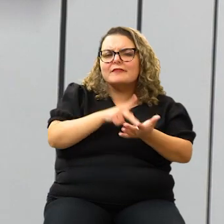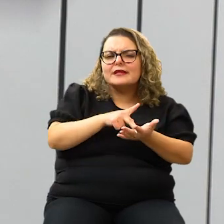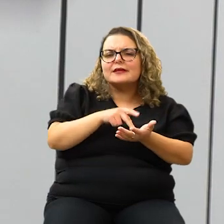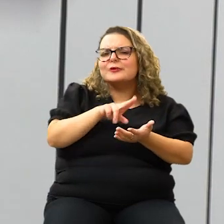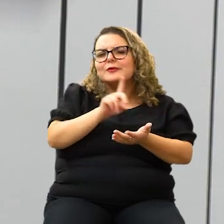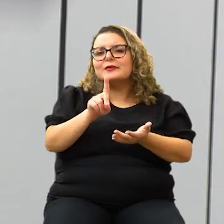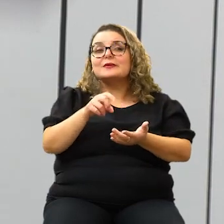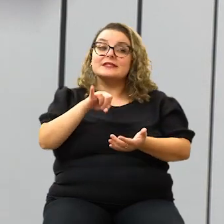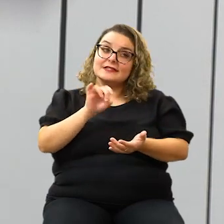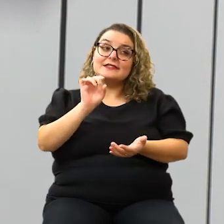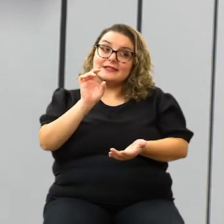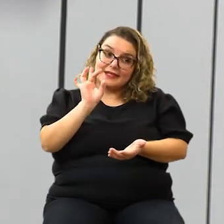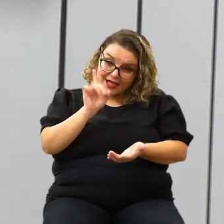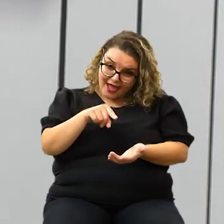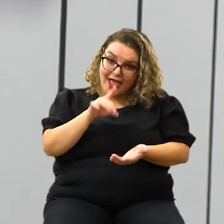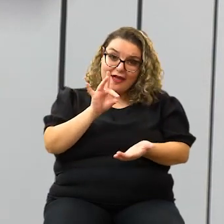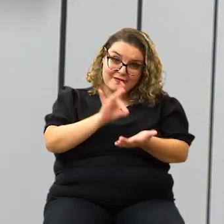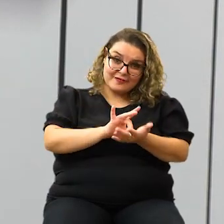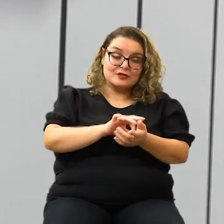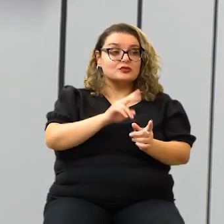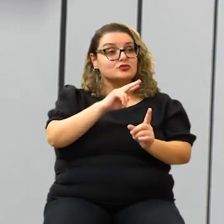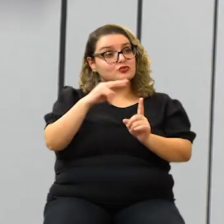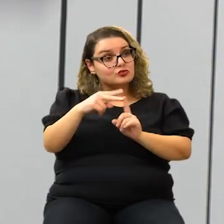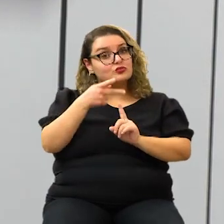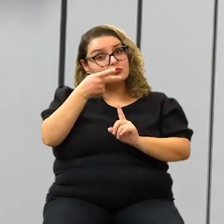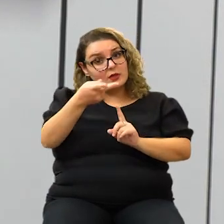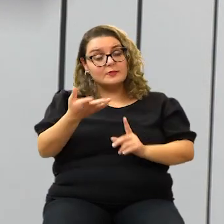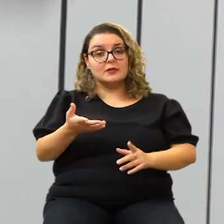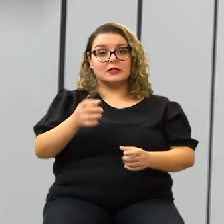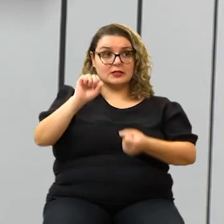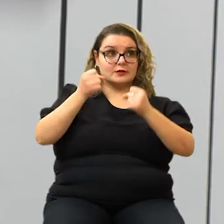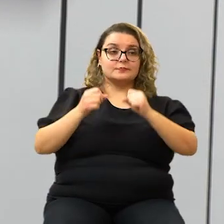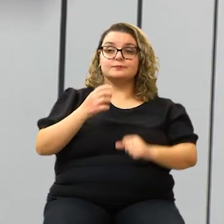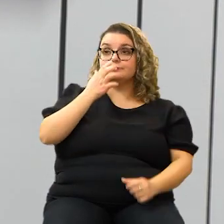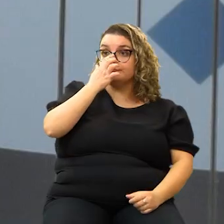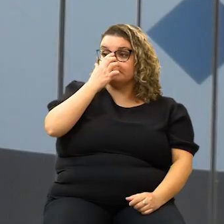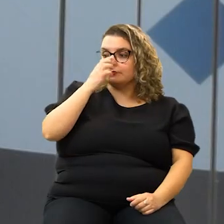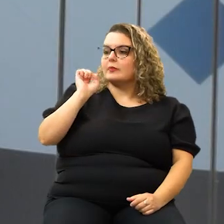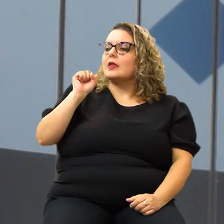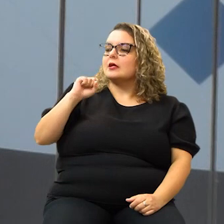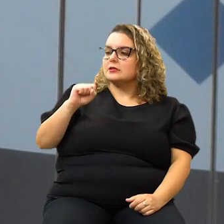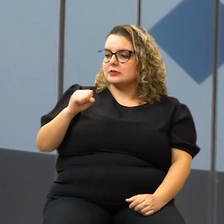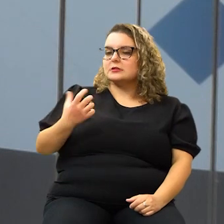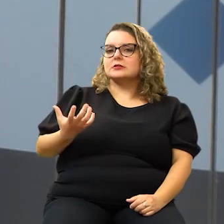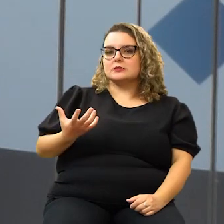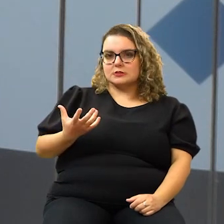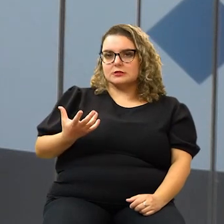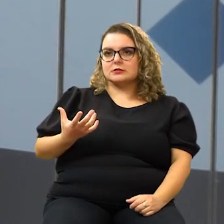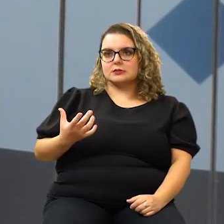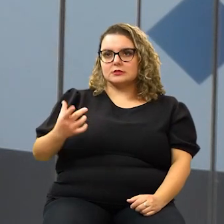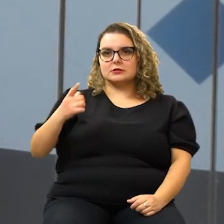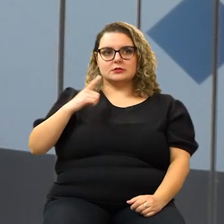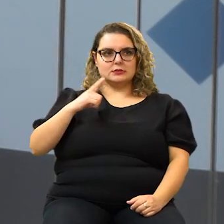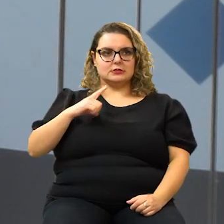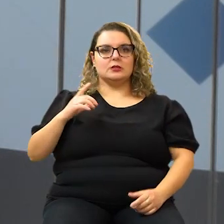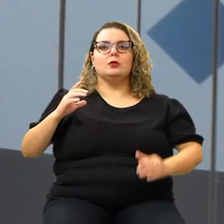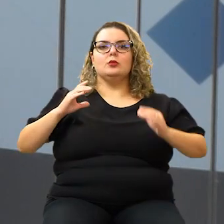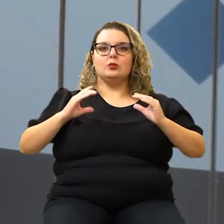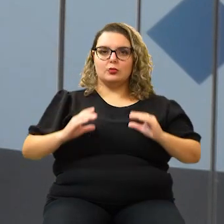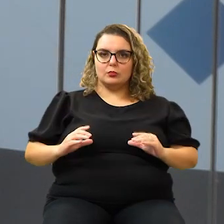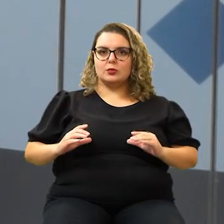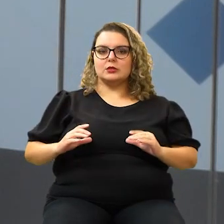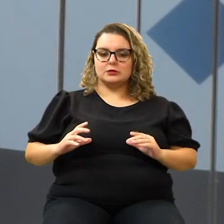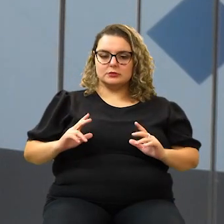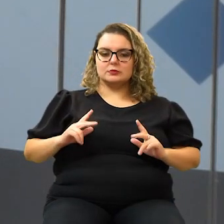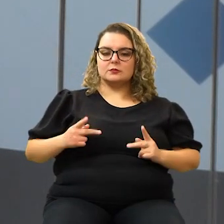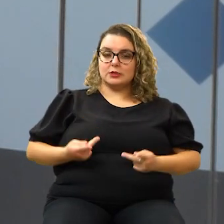se é, o seu ponto de vista sobre essa questão da indústria também. Sim, nós temos o comportamento